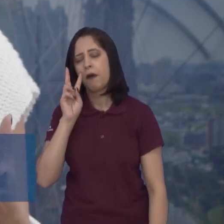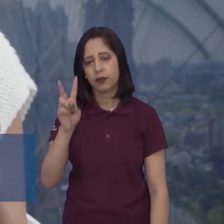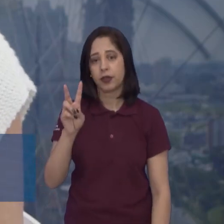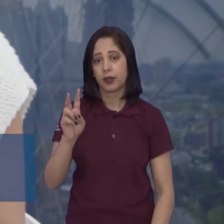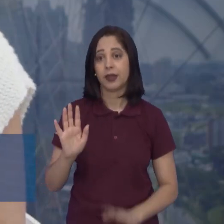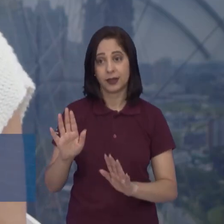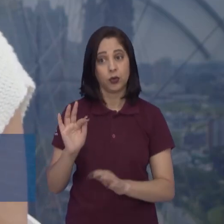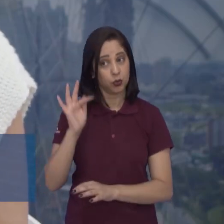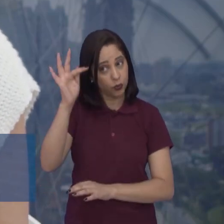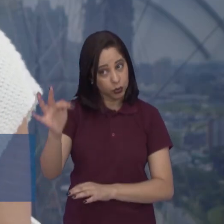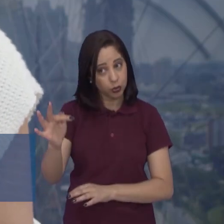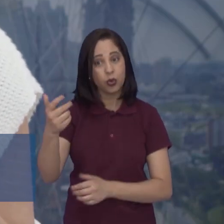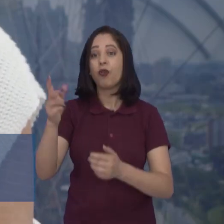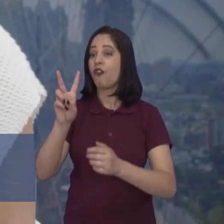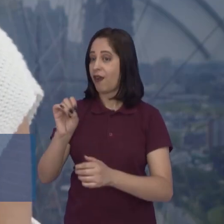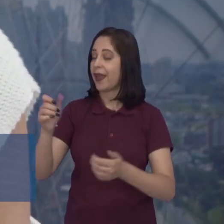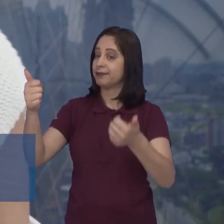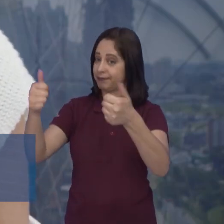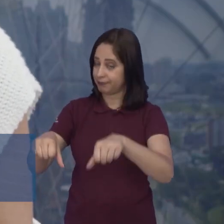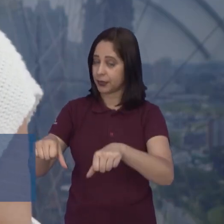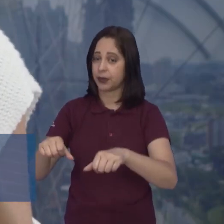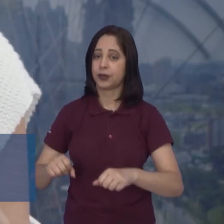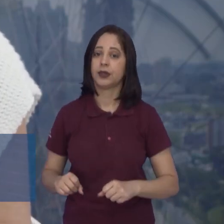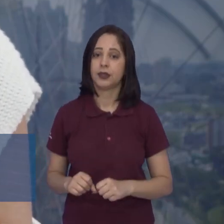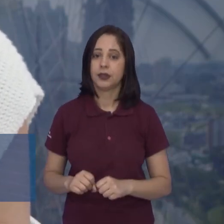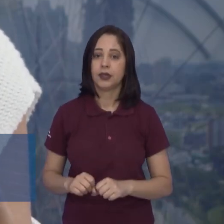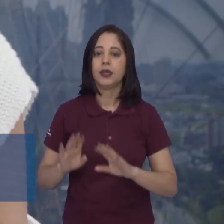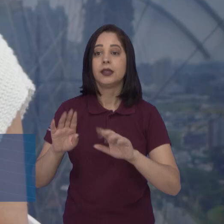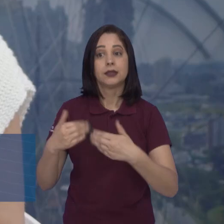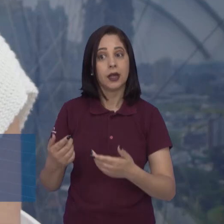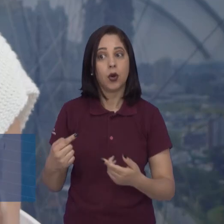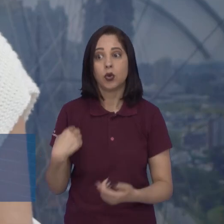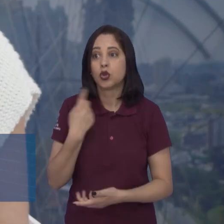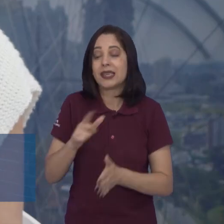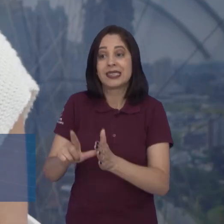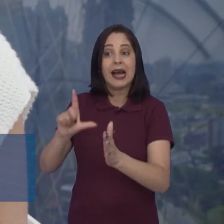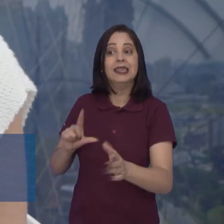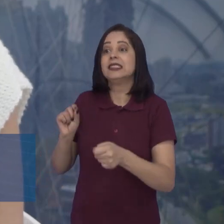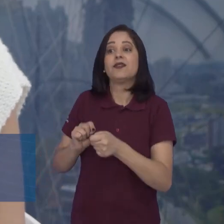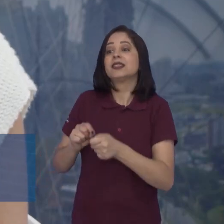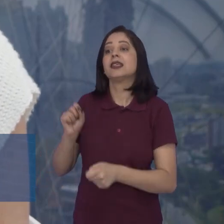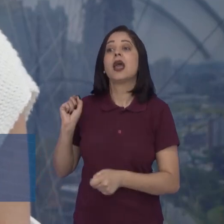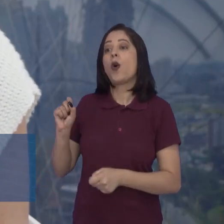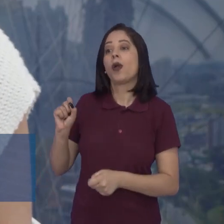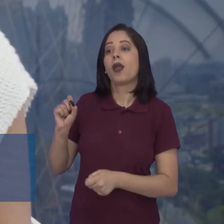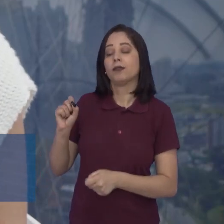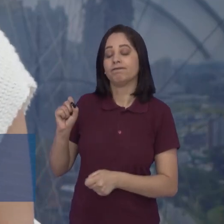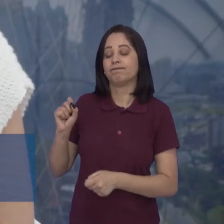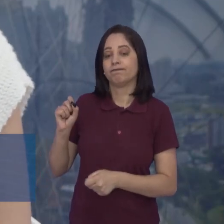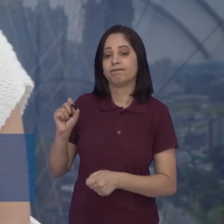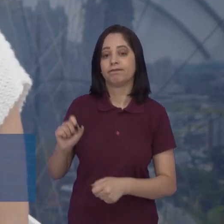tendência com o crescimento descontrolado é piorar. Então, o que a gente tem que fazer antes para que esse crescimento possa ser feito